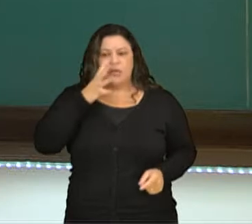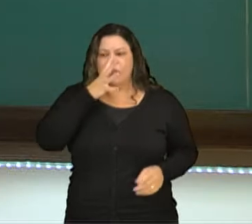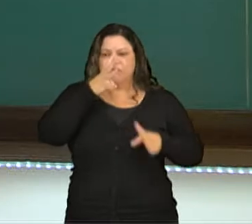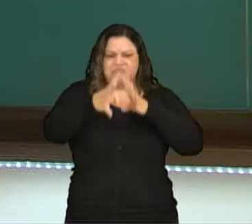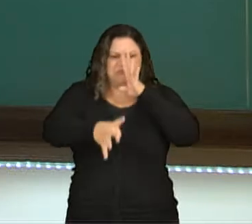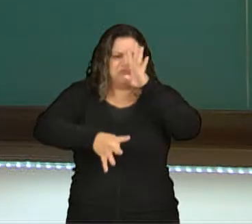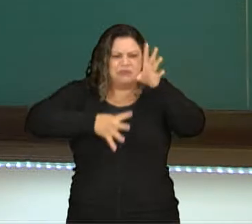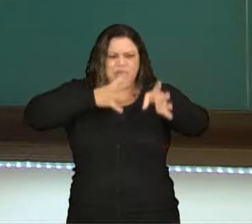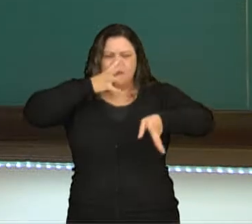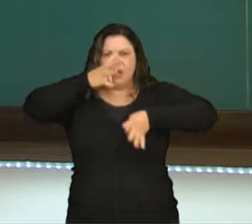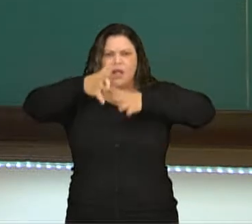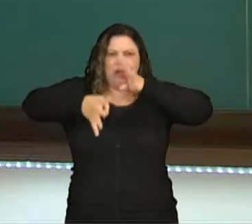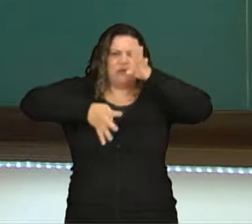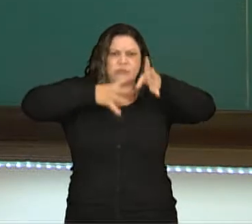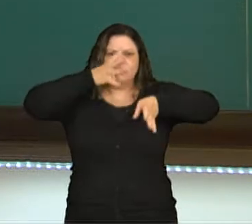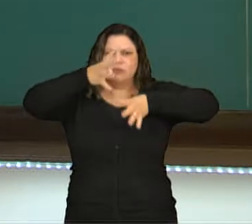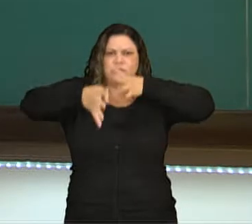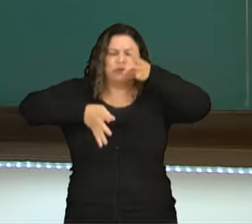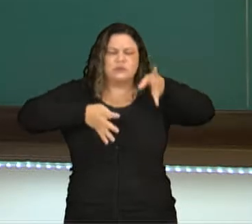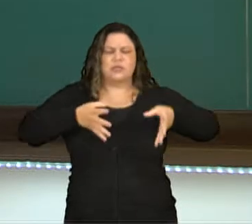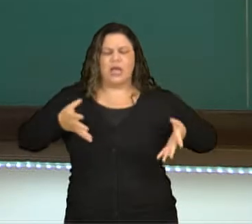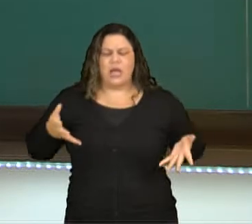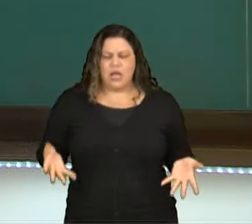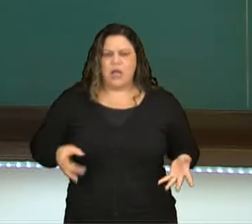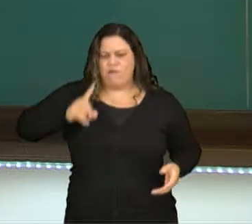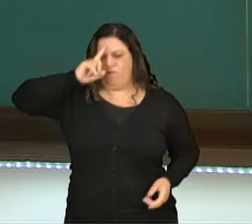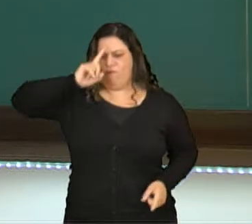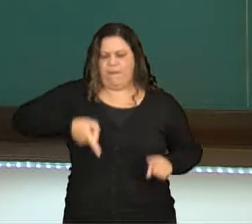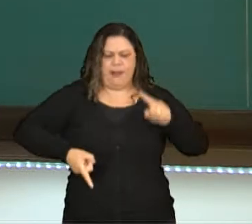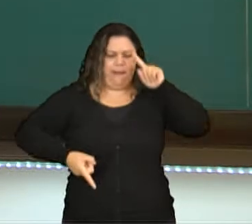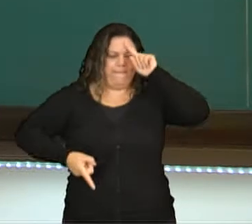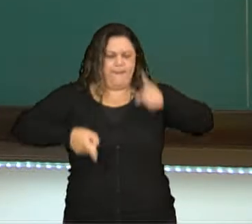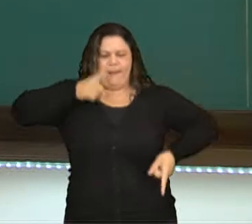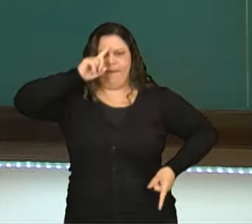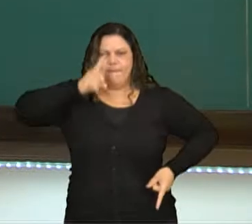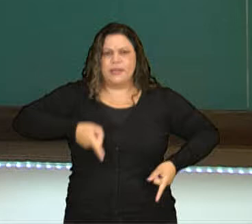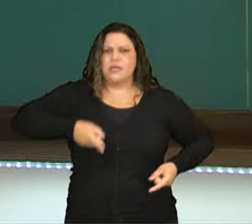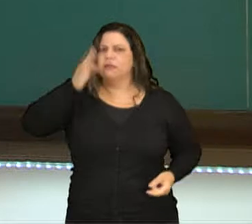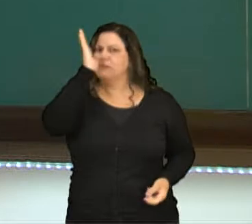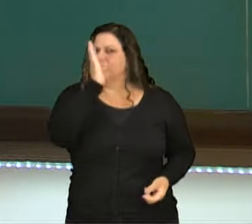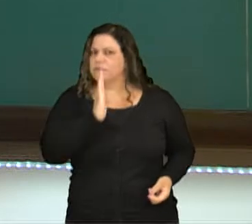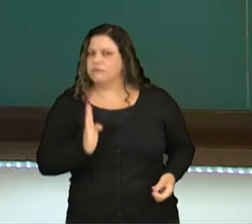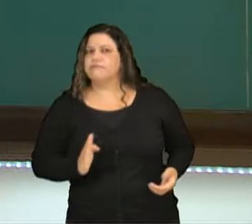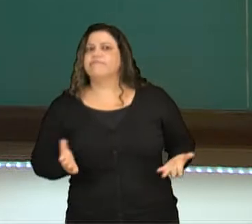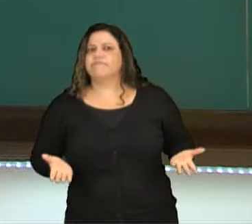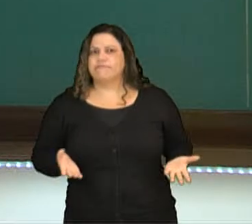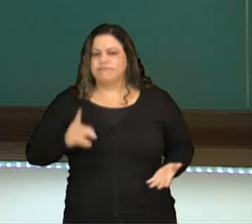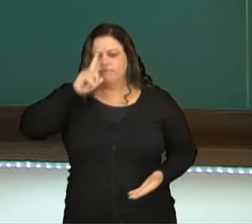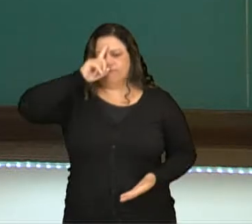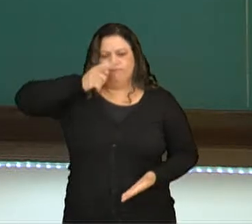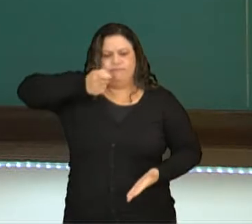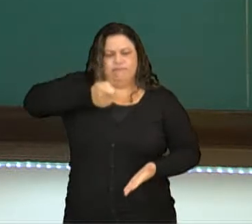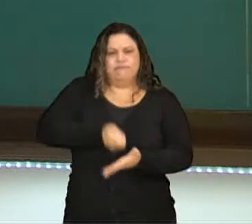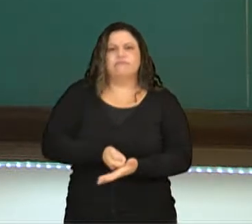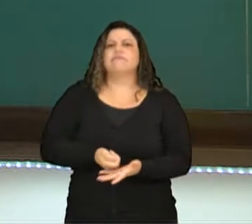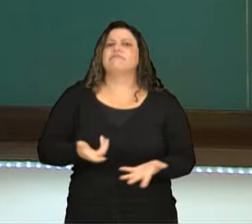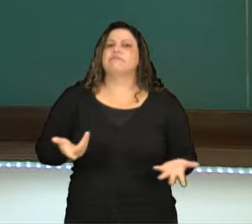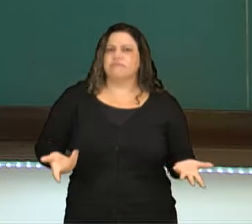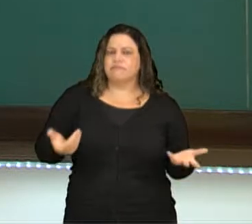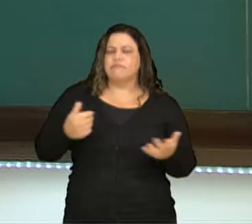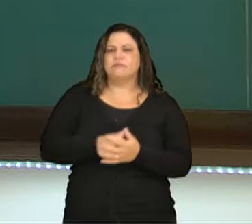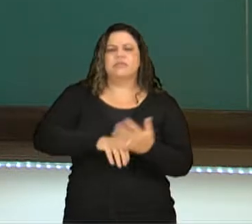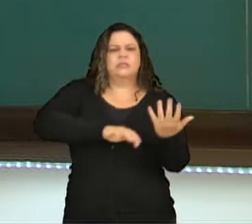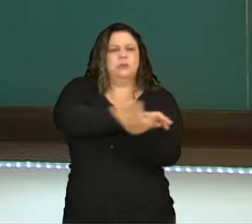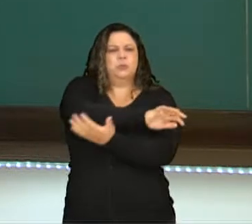Vargas, acusavam ele de exercer uma ditadura no Brasil. Essa era a acusação que levou até a